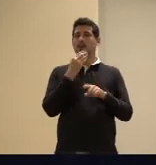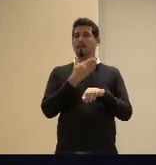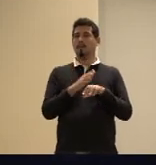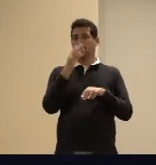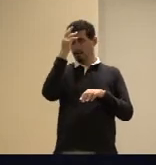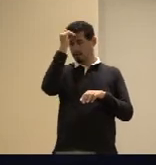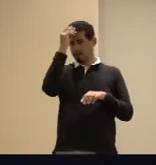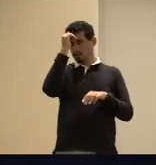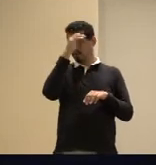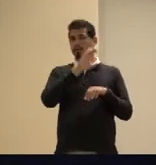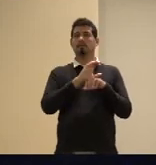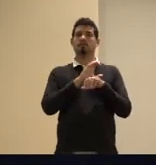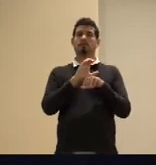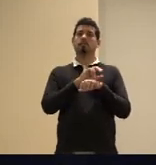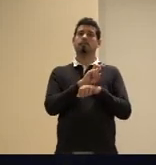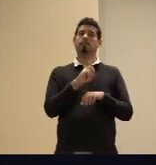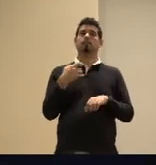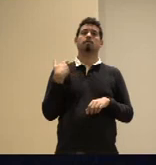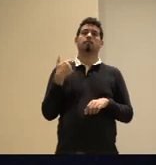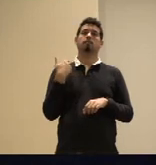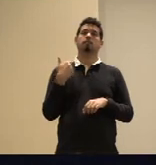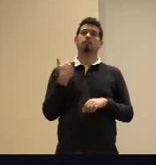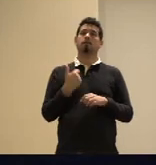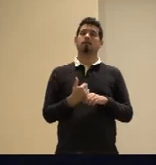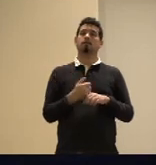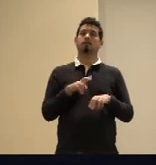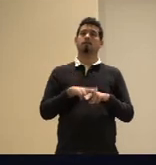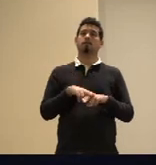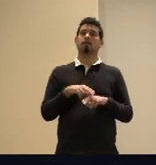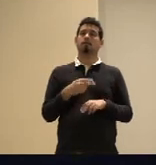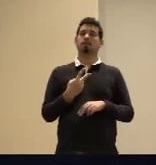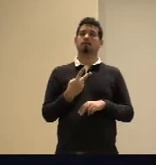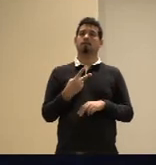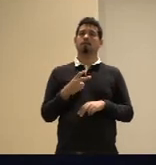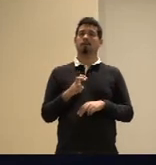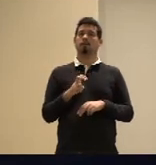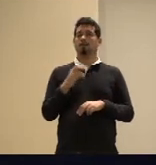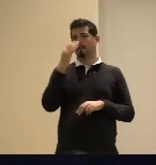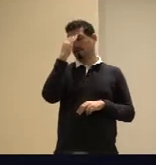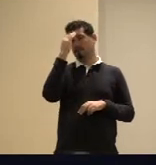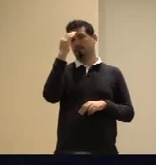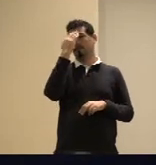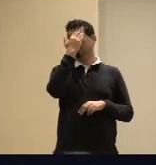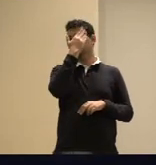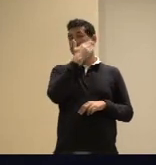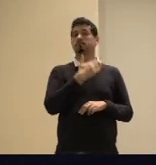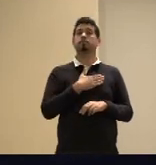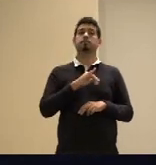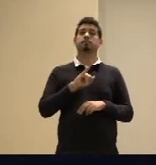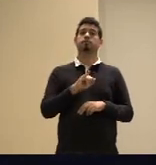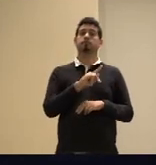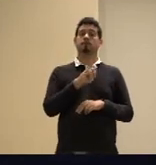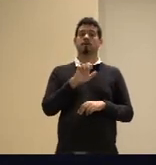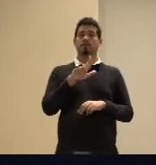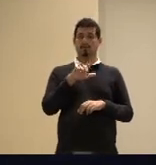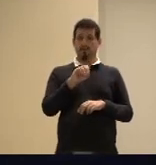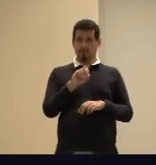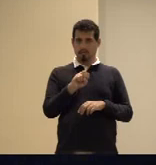cabelo grisalho, tenho 51 anos e estou na magistratura há 25 anos. Obrigado. Meu nome é Joelson, me apresentei no